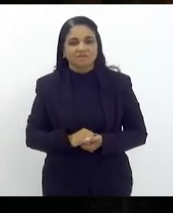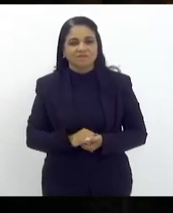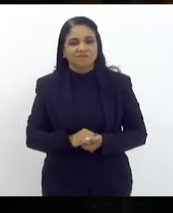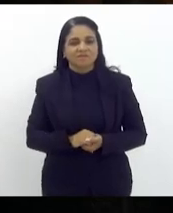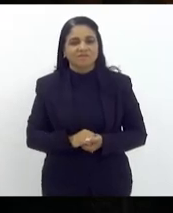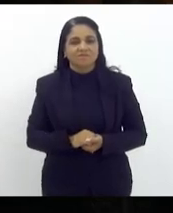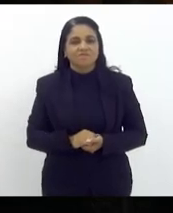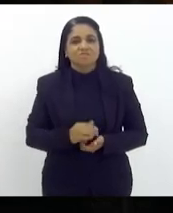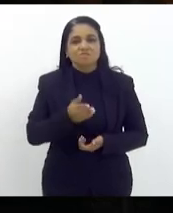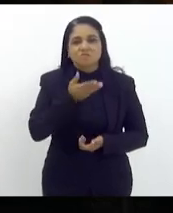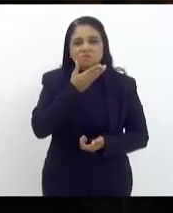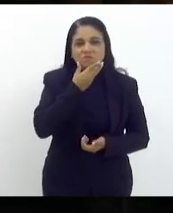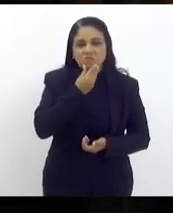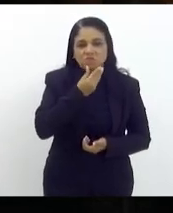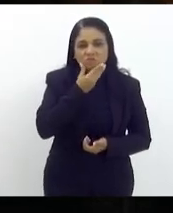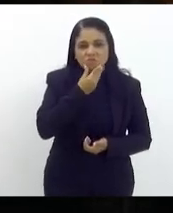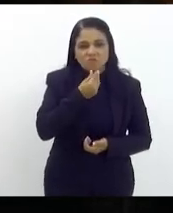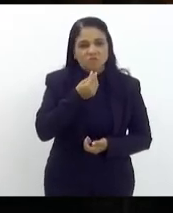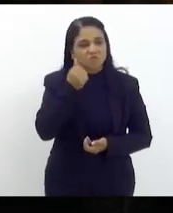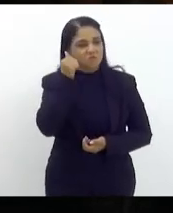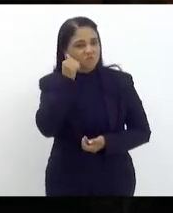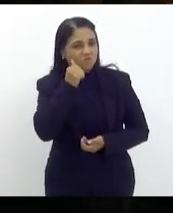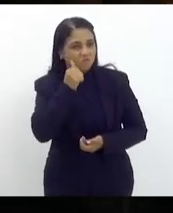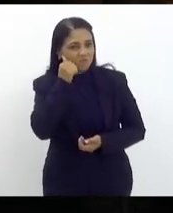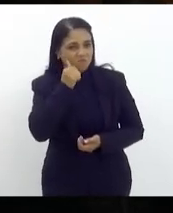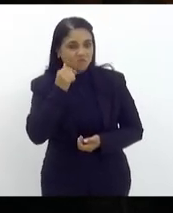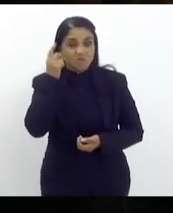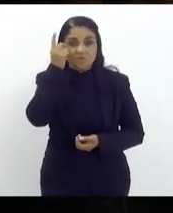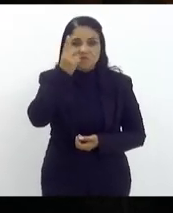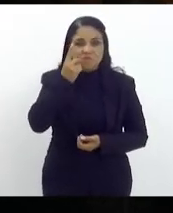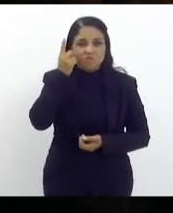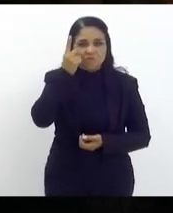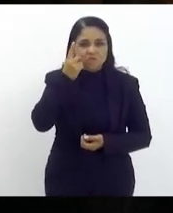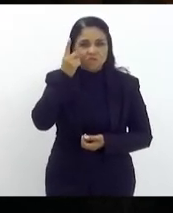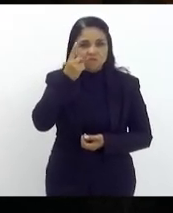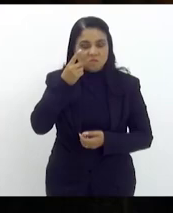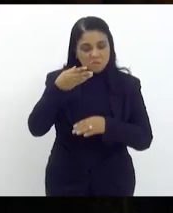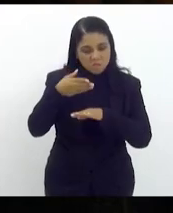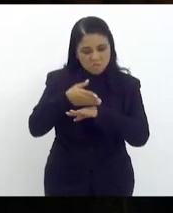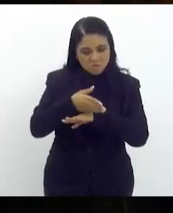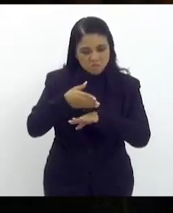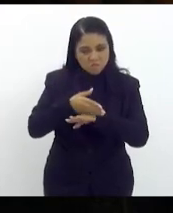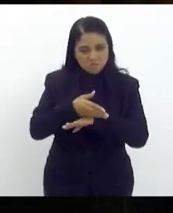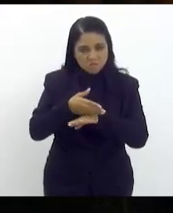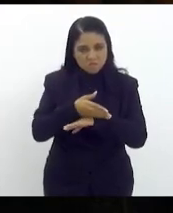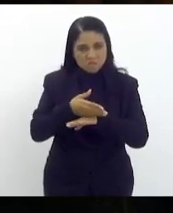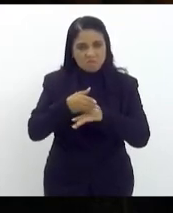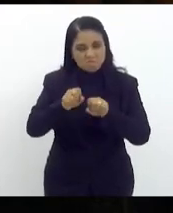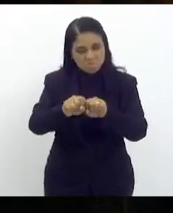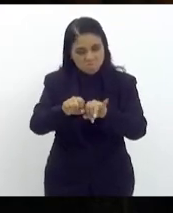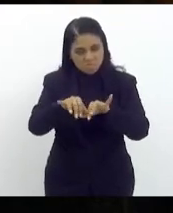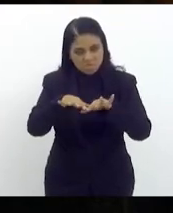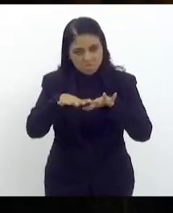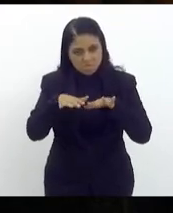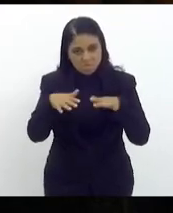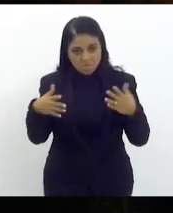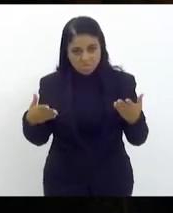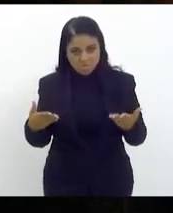e senhores deputados ainda presentes em plenário